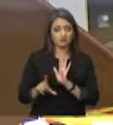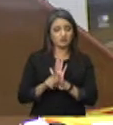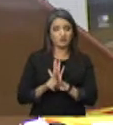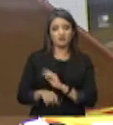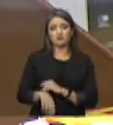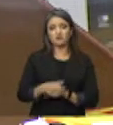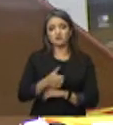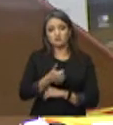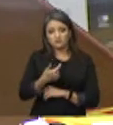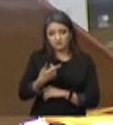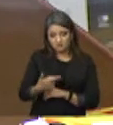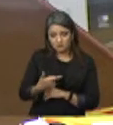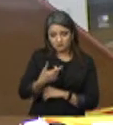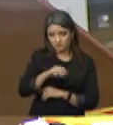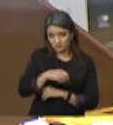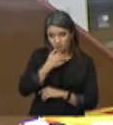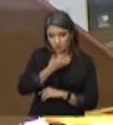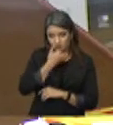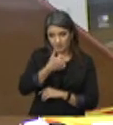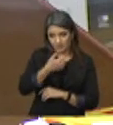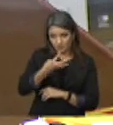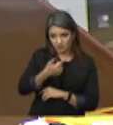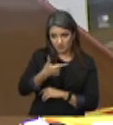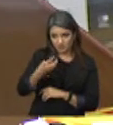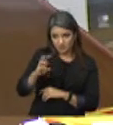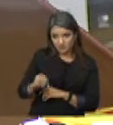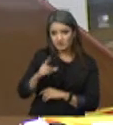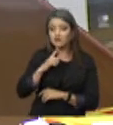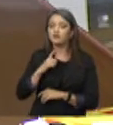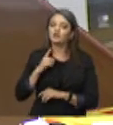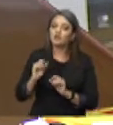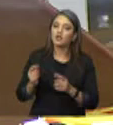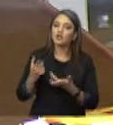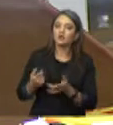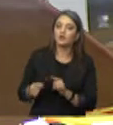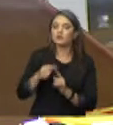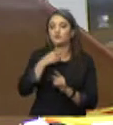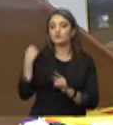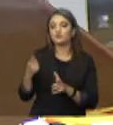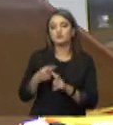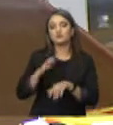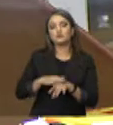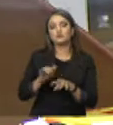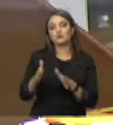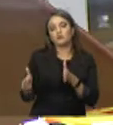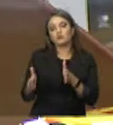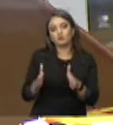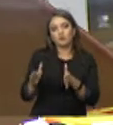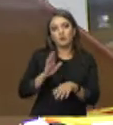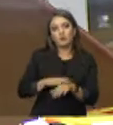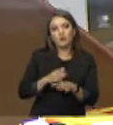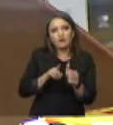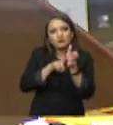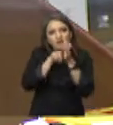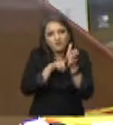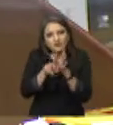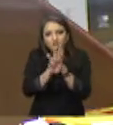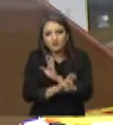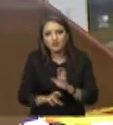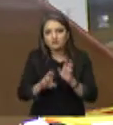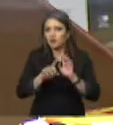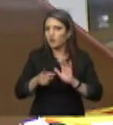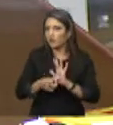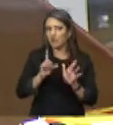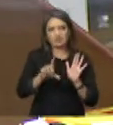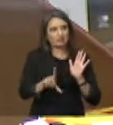institui o ex novo hipóteses de suspensão interrupção e retomada do prazo prescricional durante a fase de inquérito que não